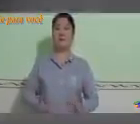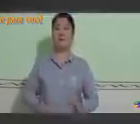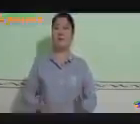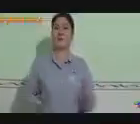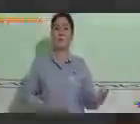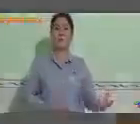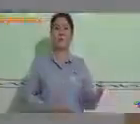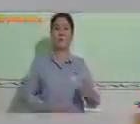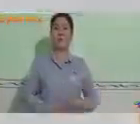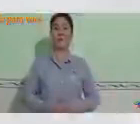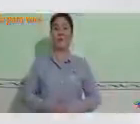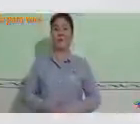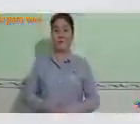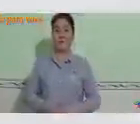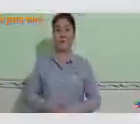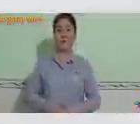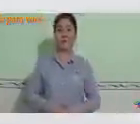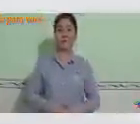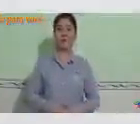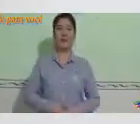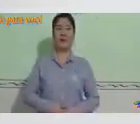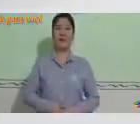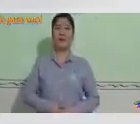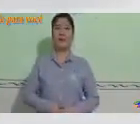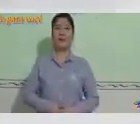pelos micro-organismos durante a confecção, vírgula,